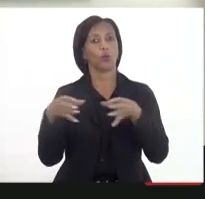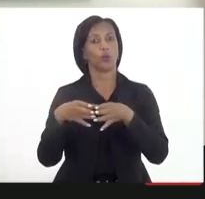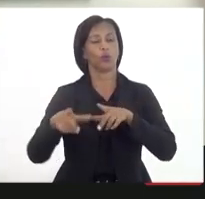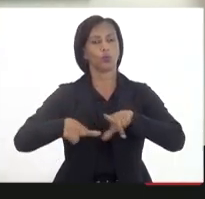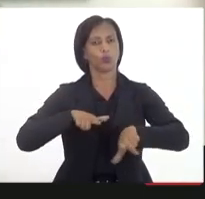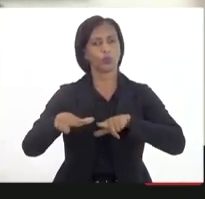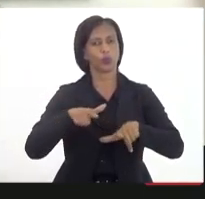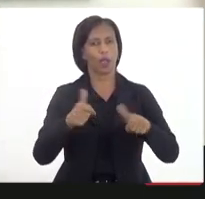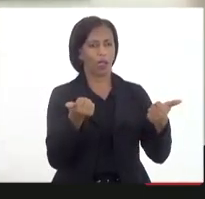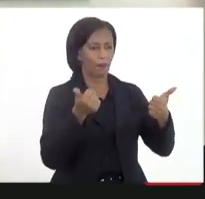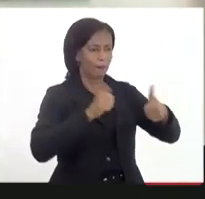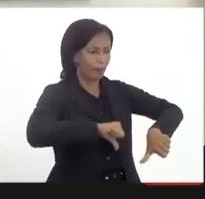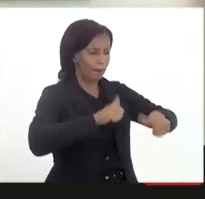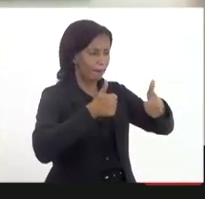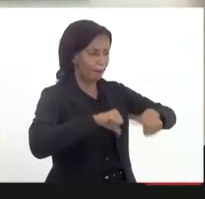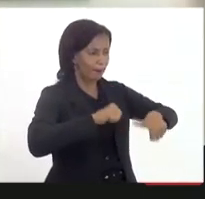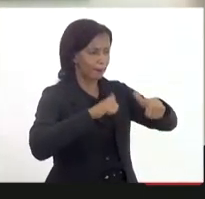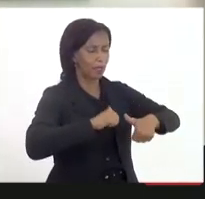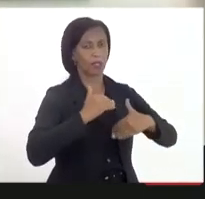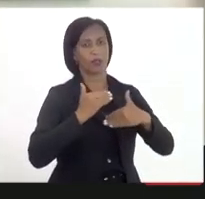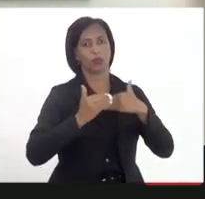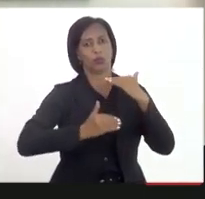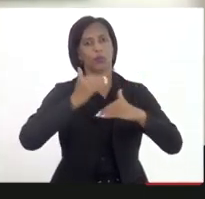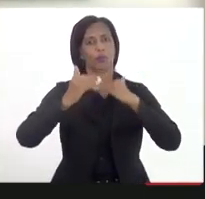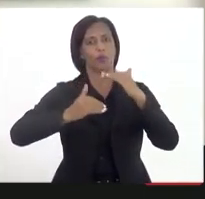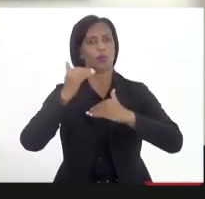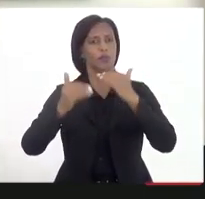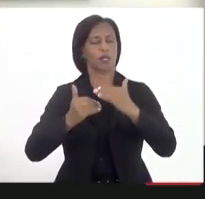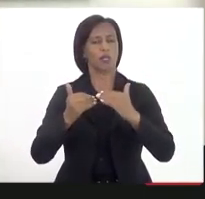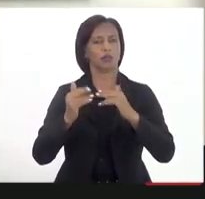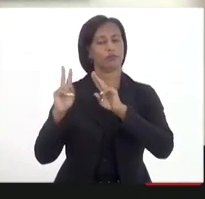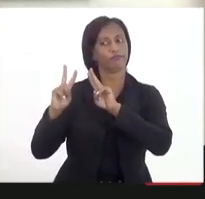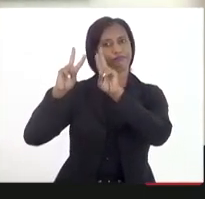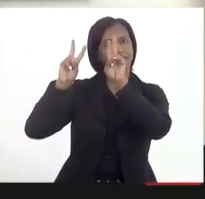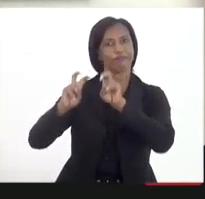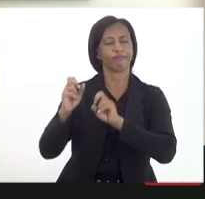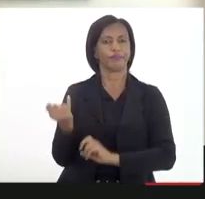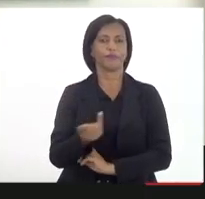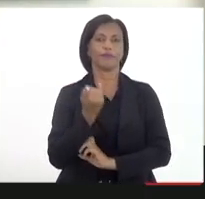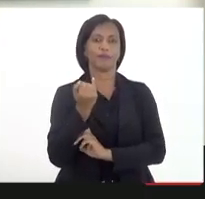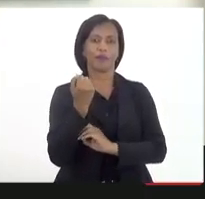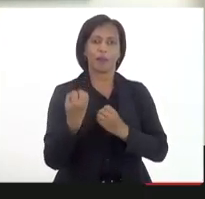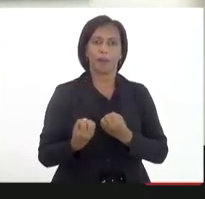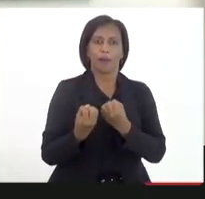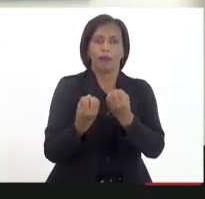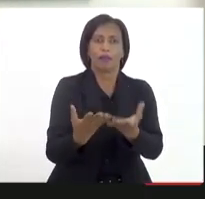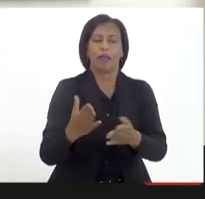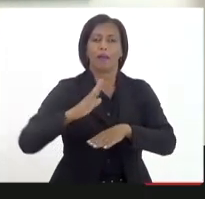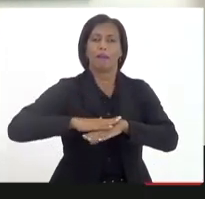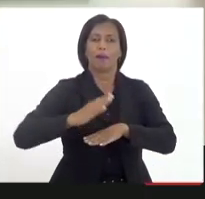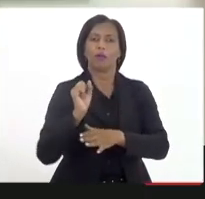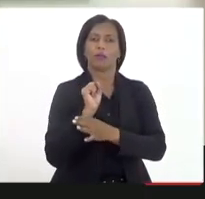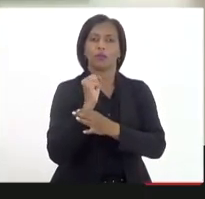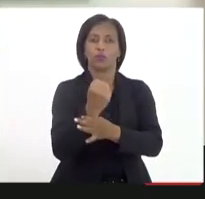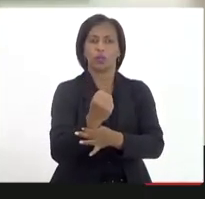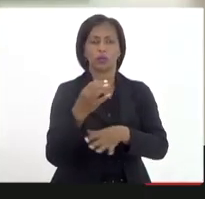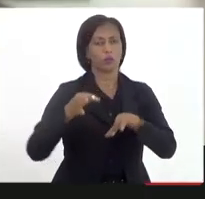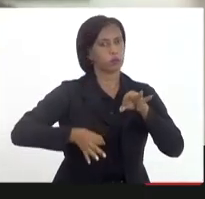uma análise do processo de alguns casos emblemáticos para que a gente possa dar maior segurança jurídica